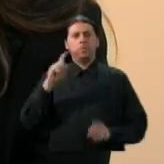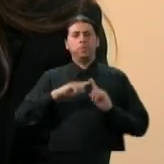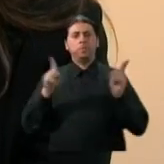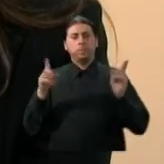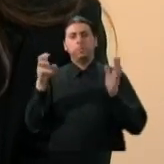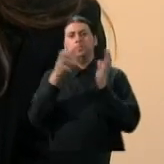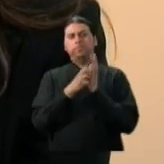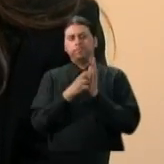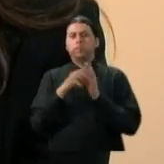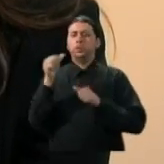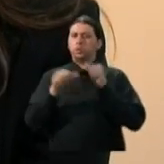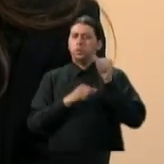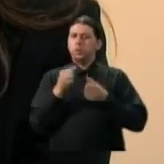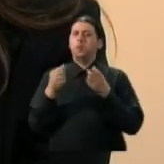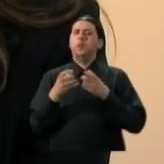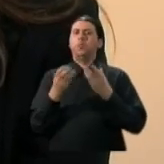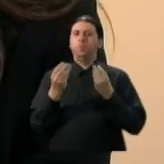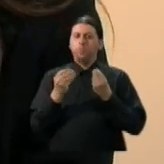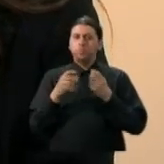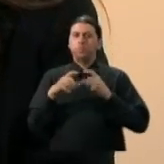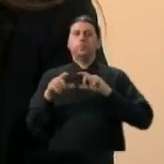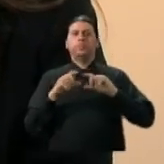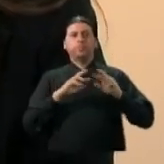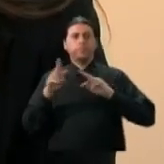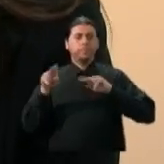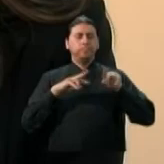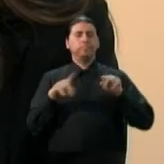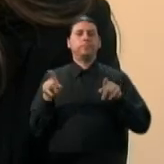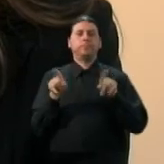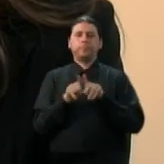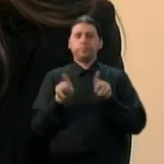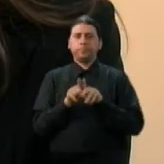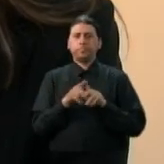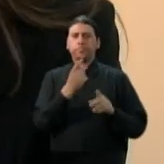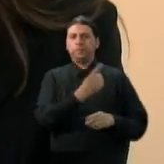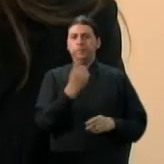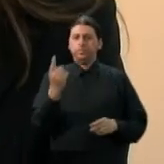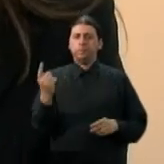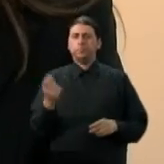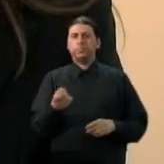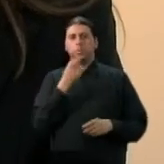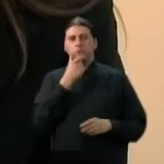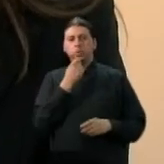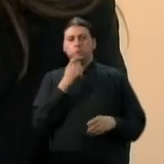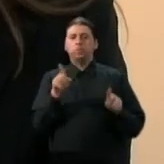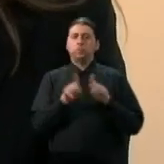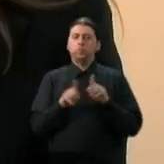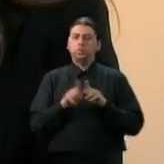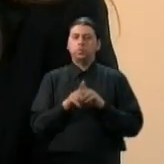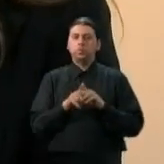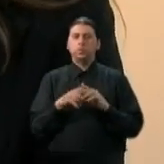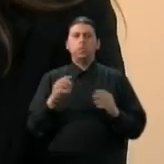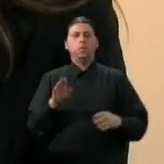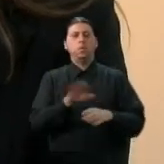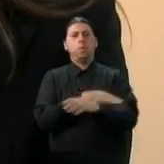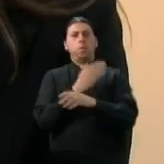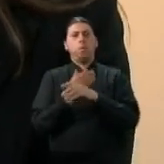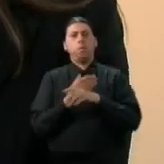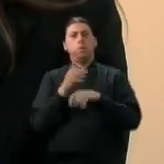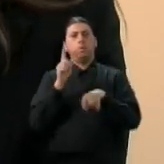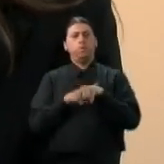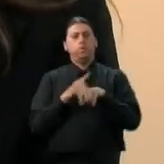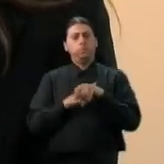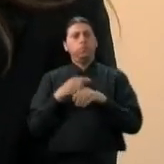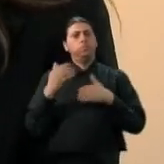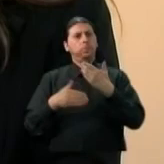Então, é tanto em quem toma a medicação, quanto em quem, ao longo do tempo,